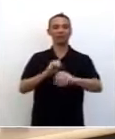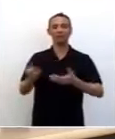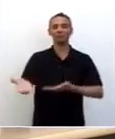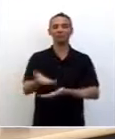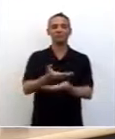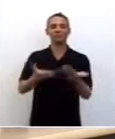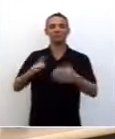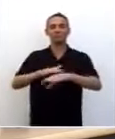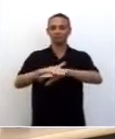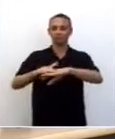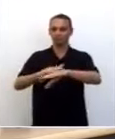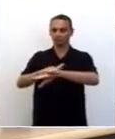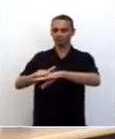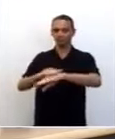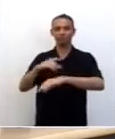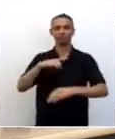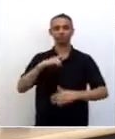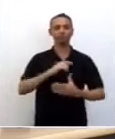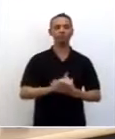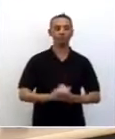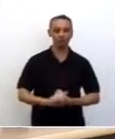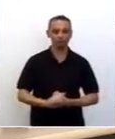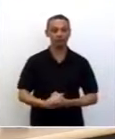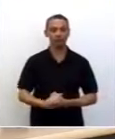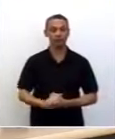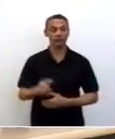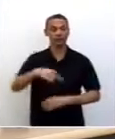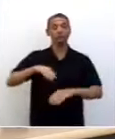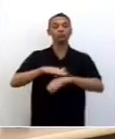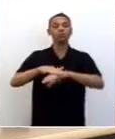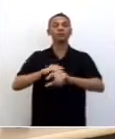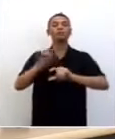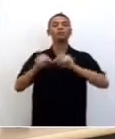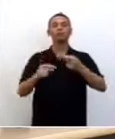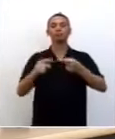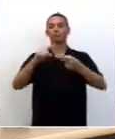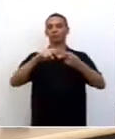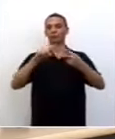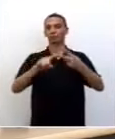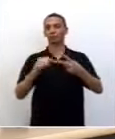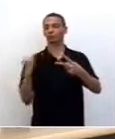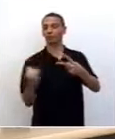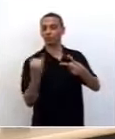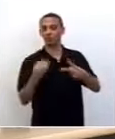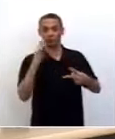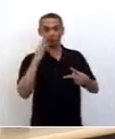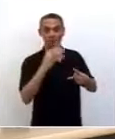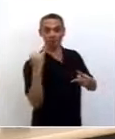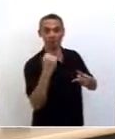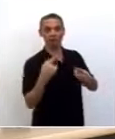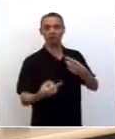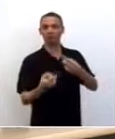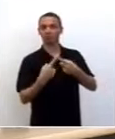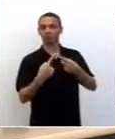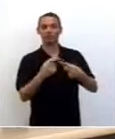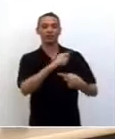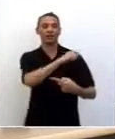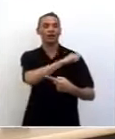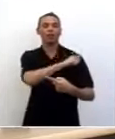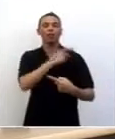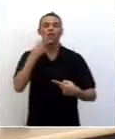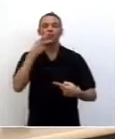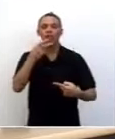interação. E na nossa conversa, duas conversas só me chamaram a atenção. Que foi os alunos falando